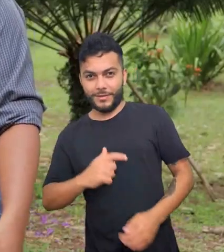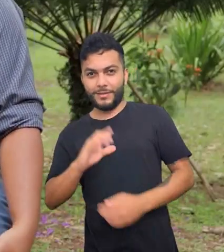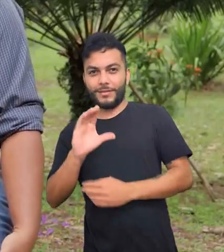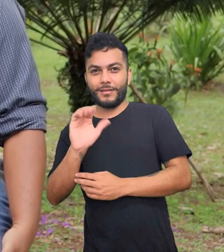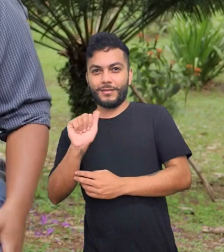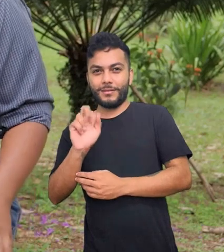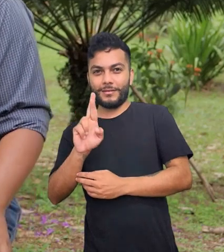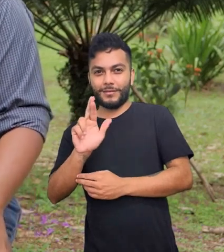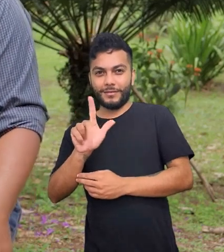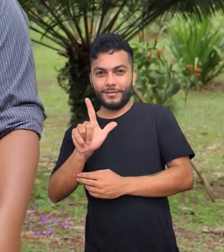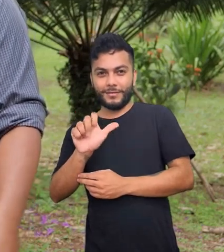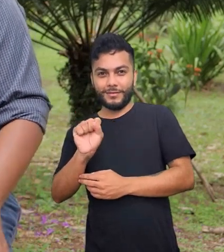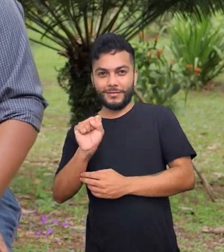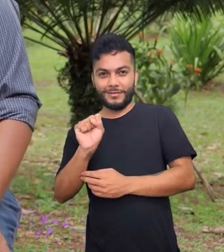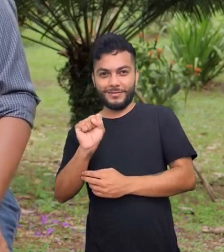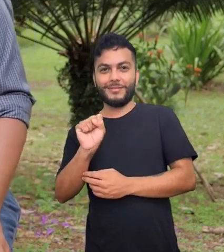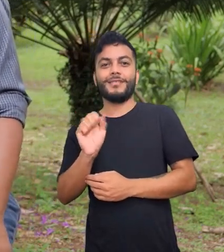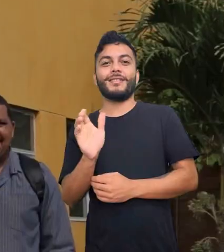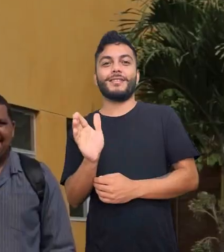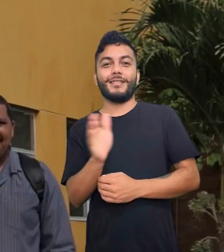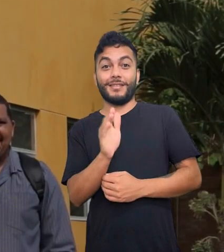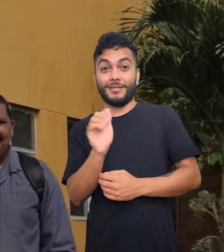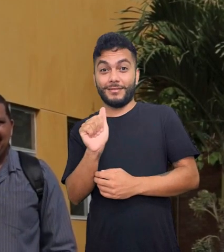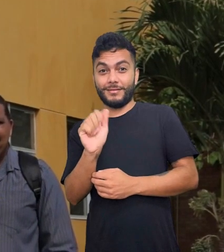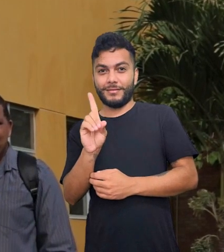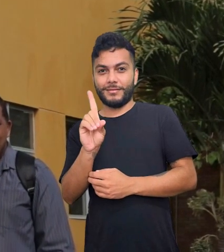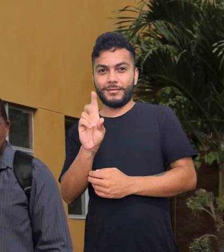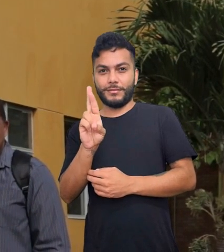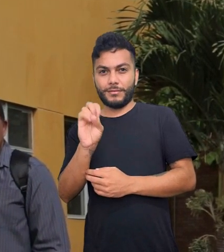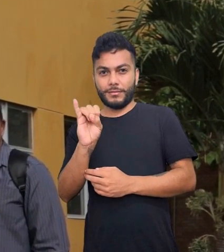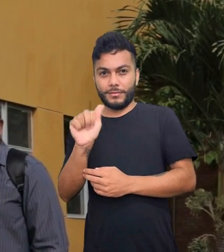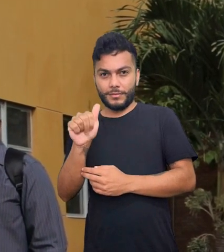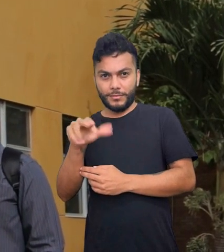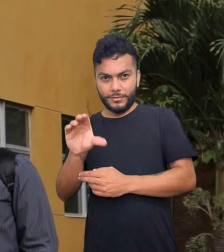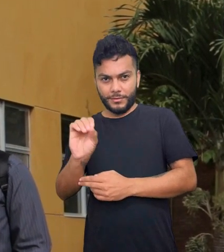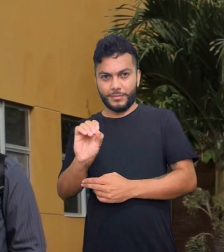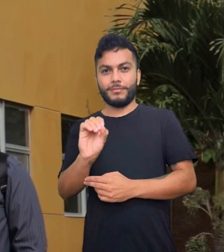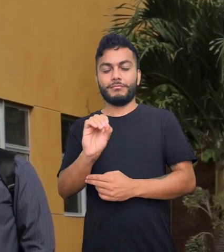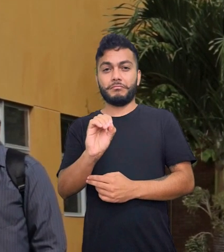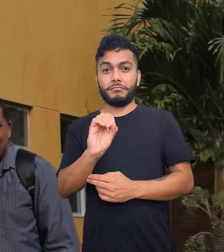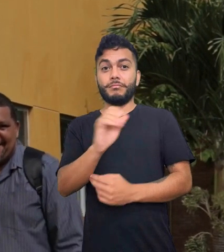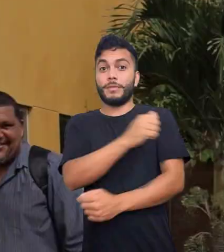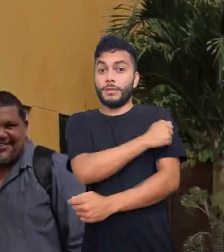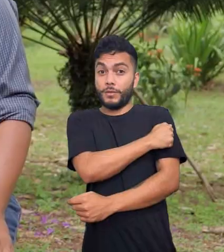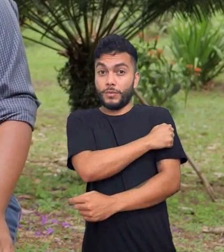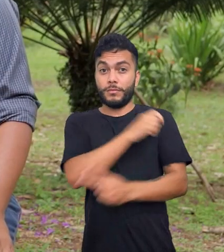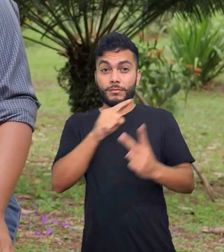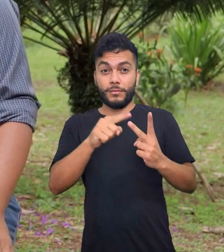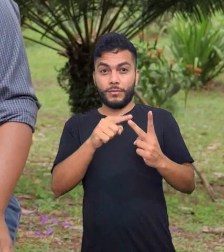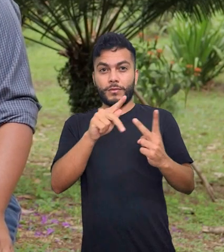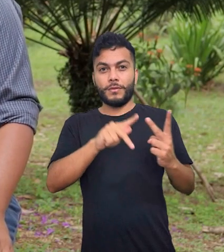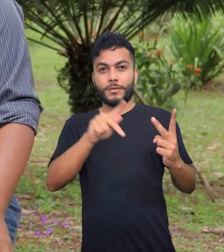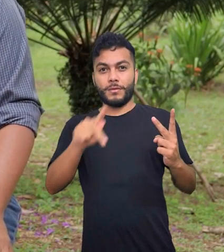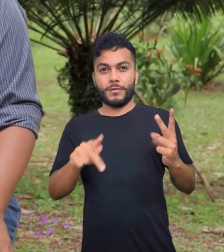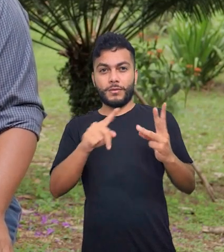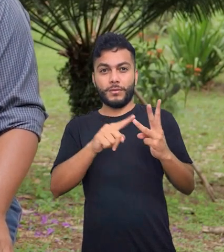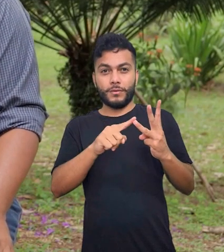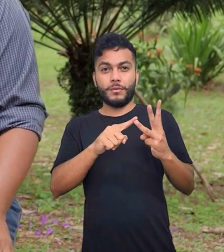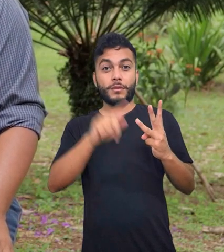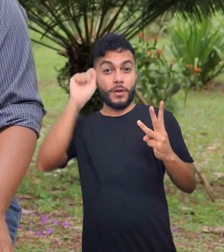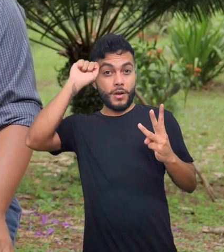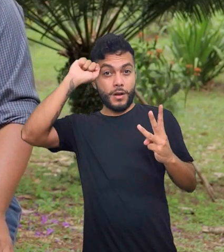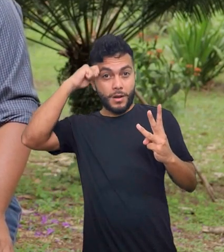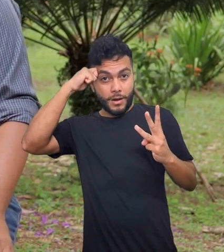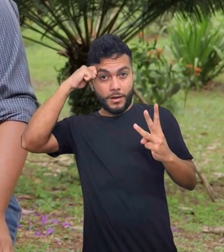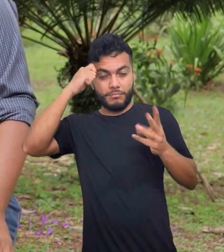sou Carlos Adriano da Silva Oliveira, estudante, professor preto, natural desse lugar aqui que é Amargosa. Eu sou